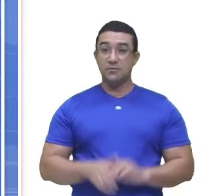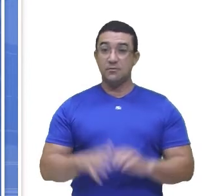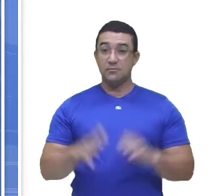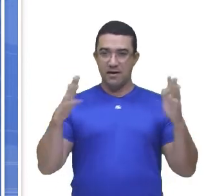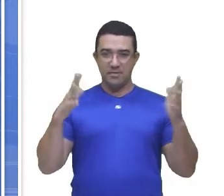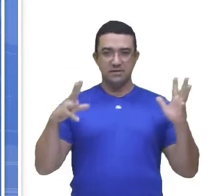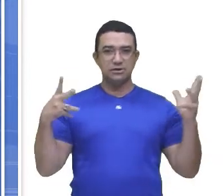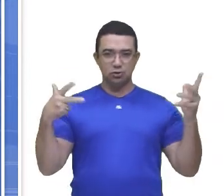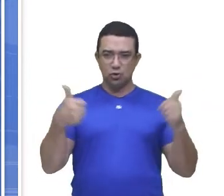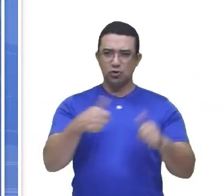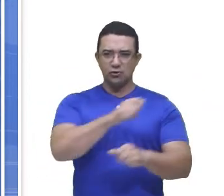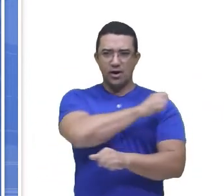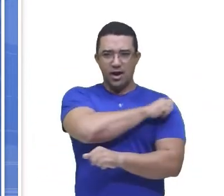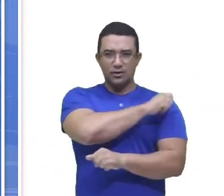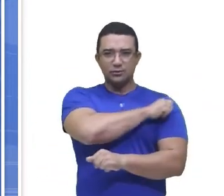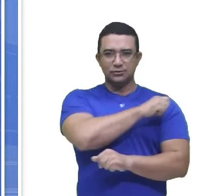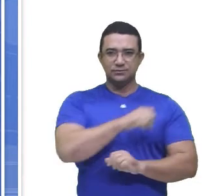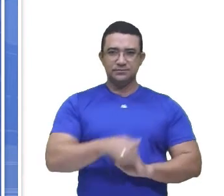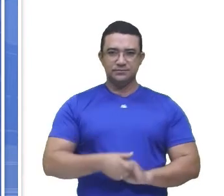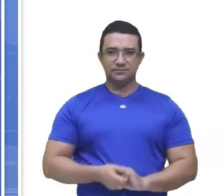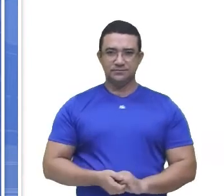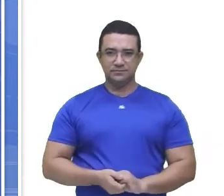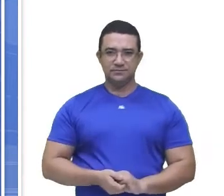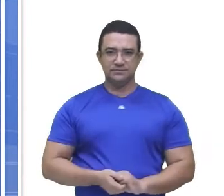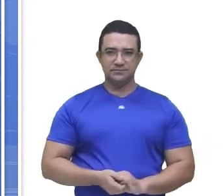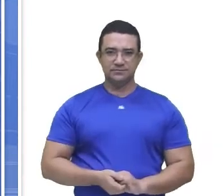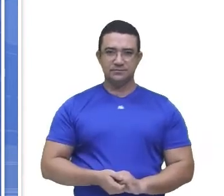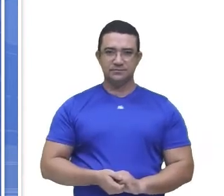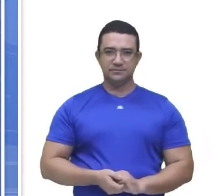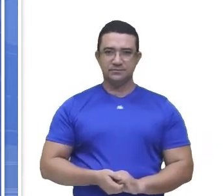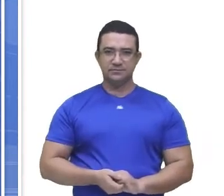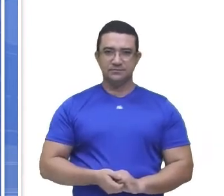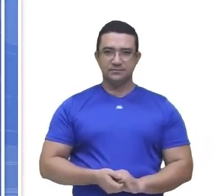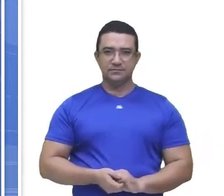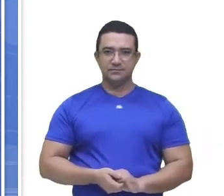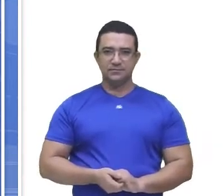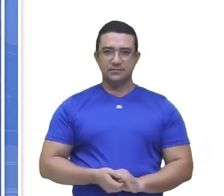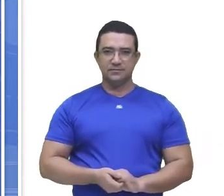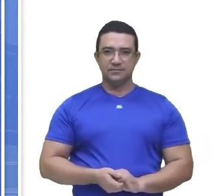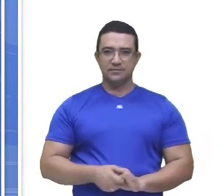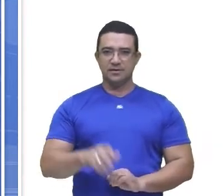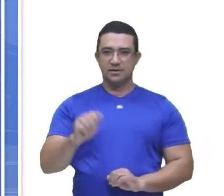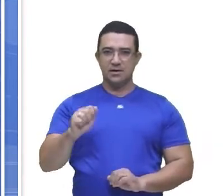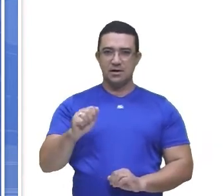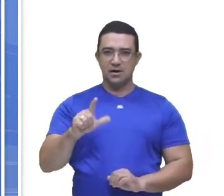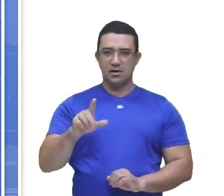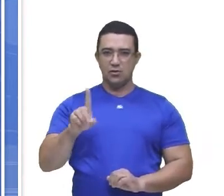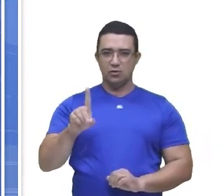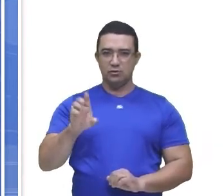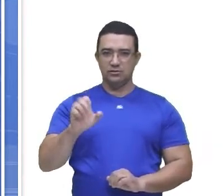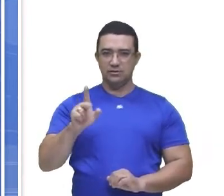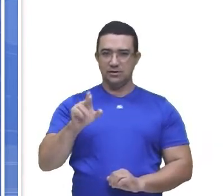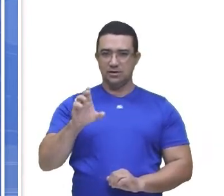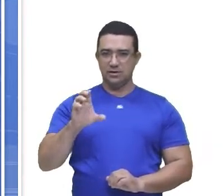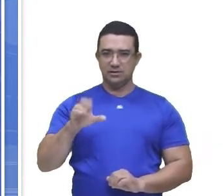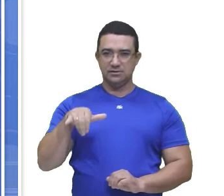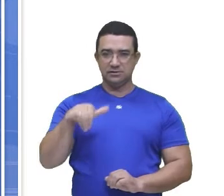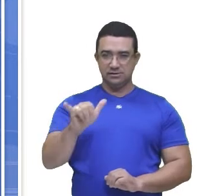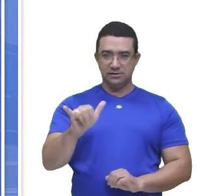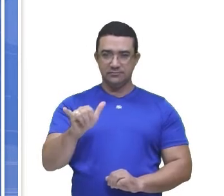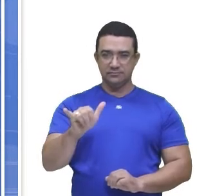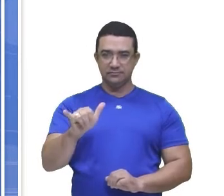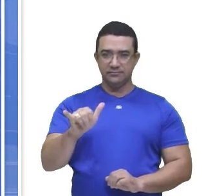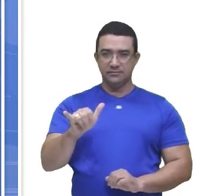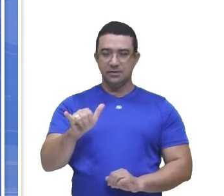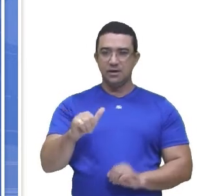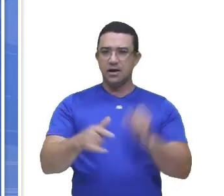alunos do Sebastiana Braga. E do 7, Maria Isabel, nós temos aí lá de Iranduba, né? Nós temos aí